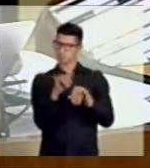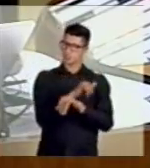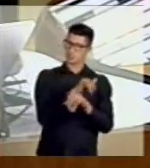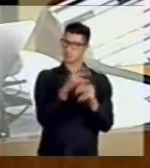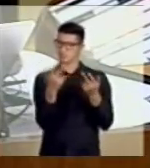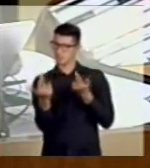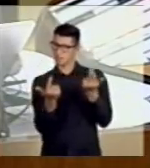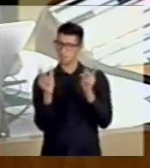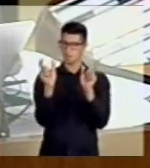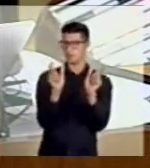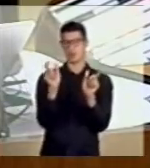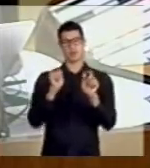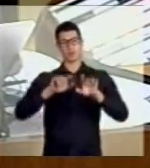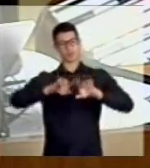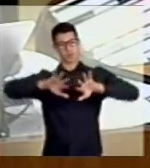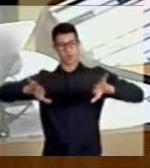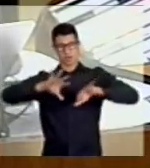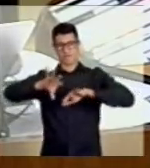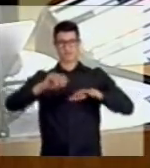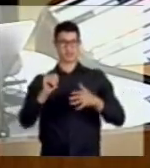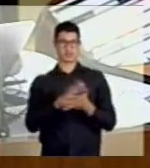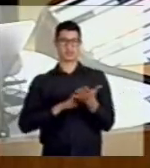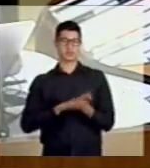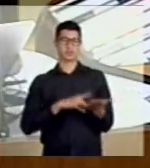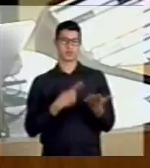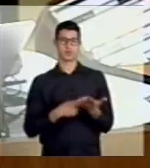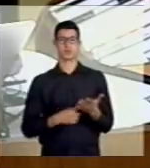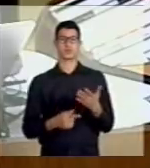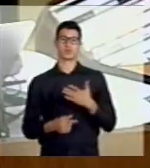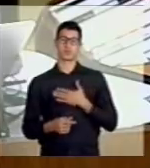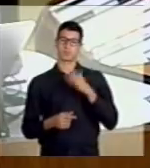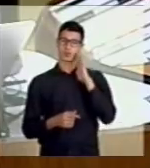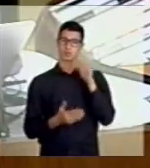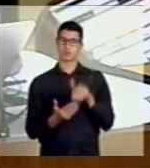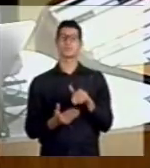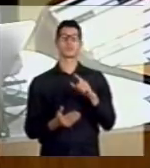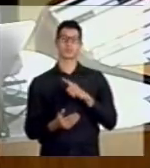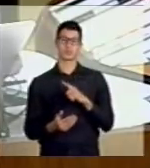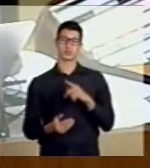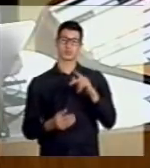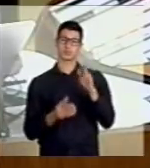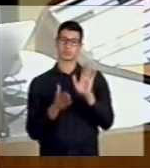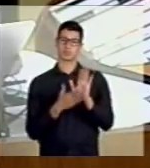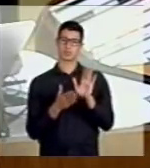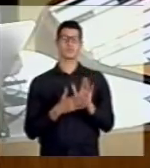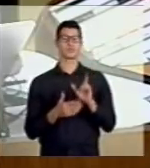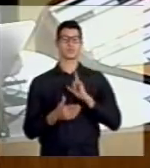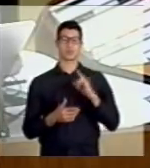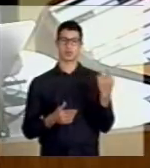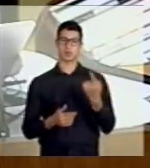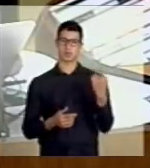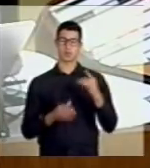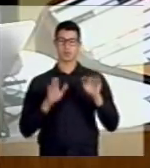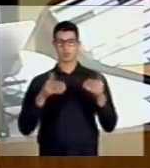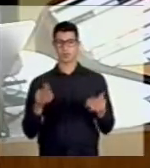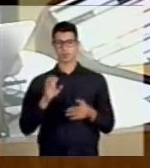de disposição expressa não afasta a viabilidade do acordo. No meu entendimento, entanto, a existência de previsão explícita unicamente